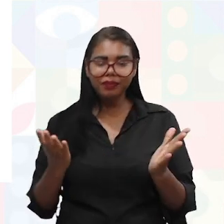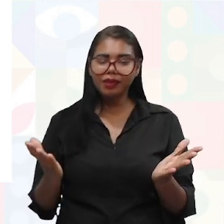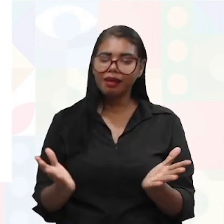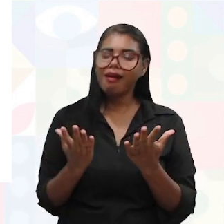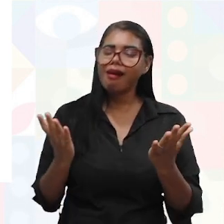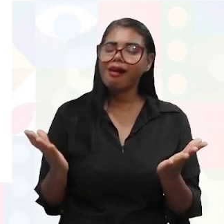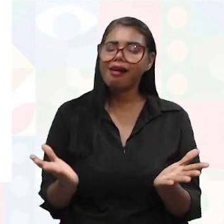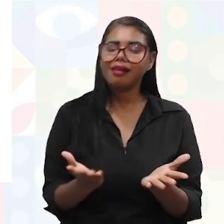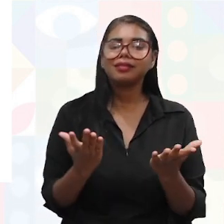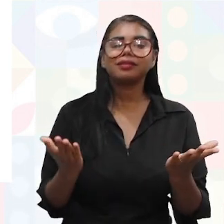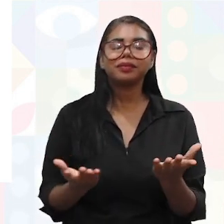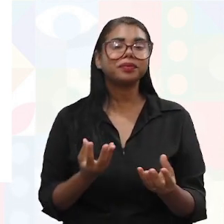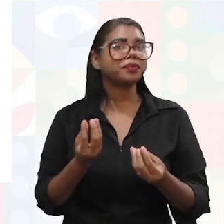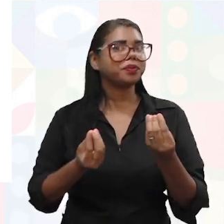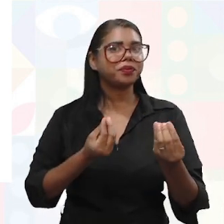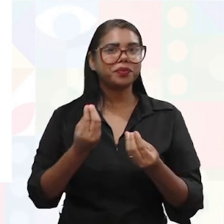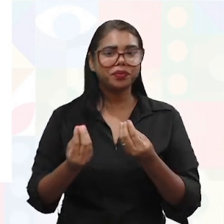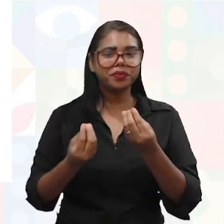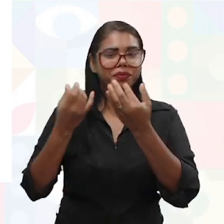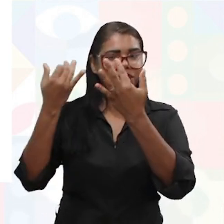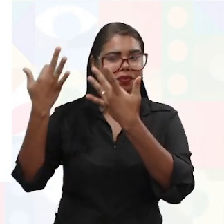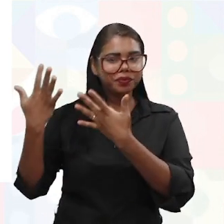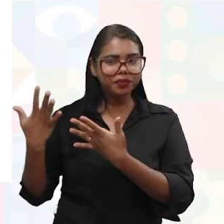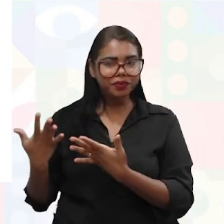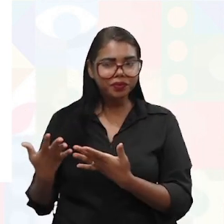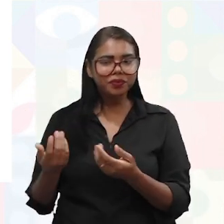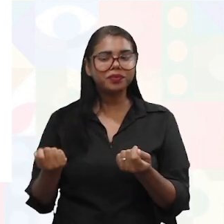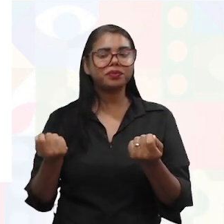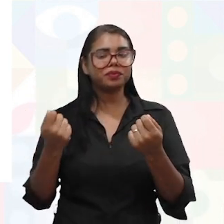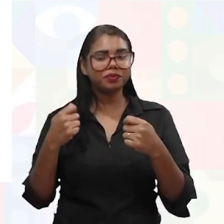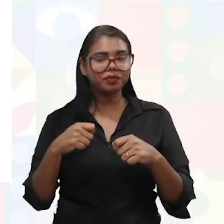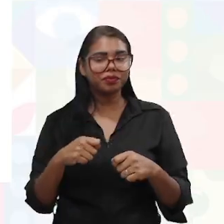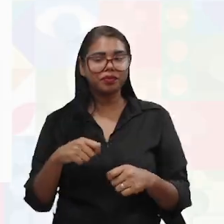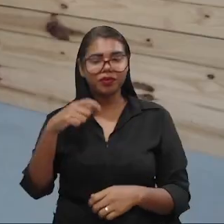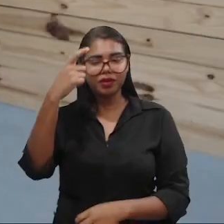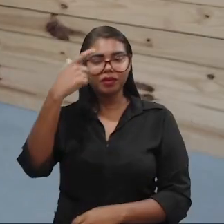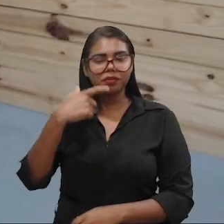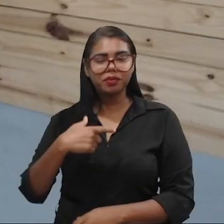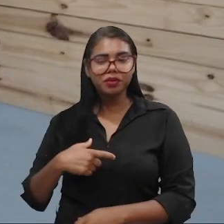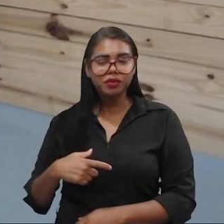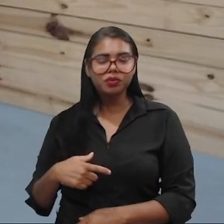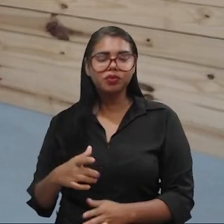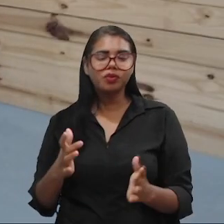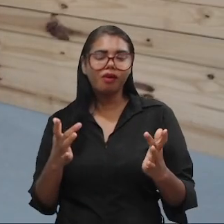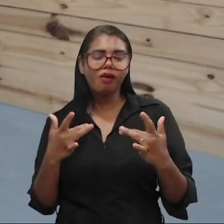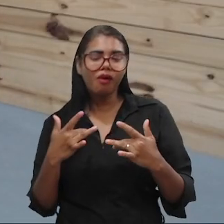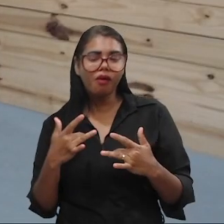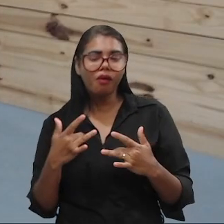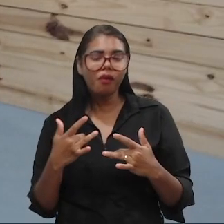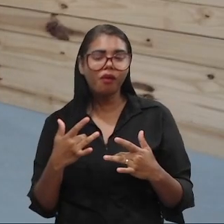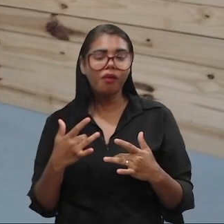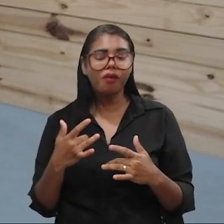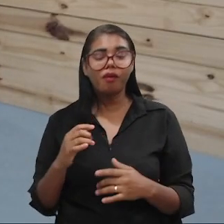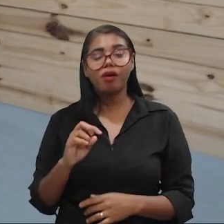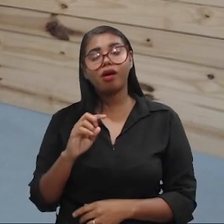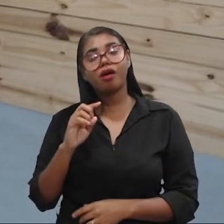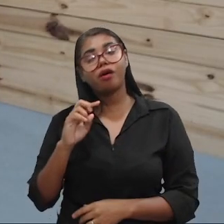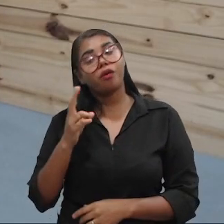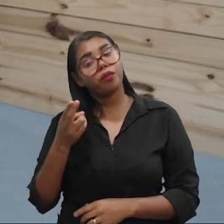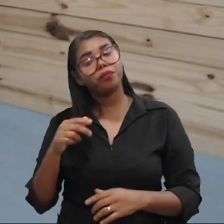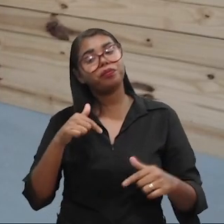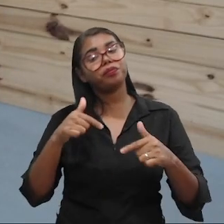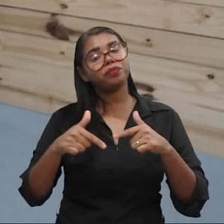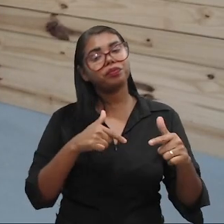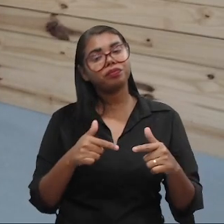motivação Como já falamos pode ser pessoal ou também pode ser externa mas Observe bem